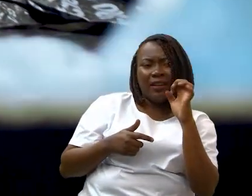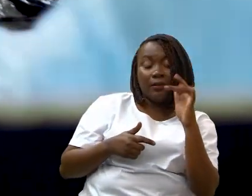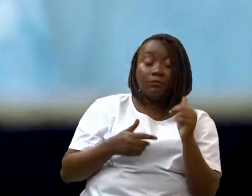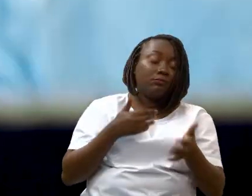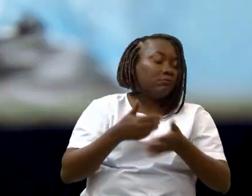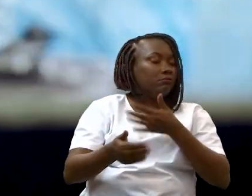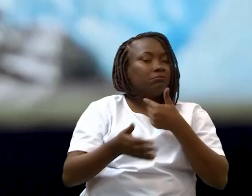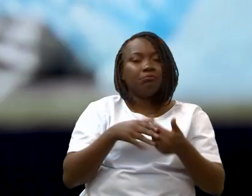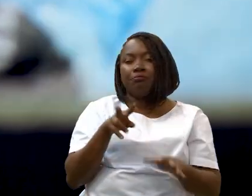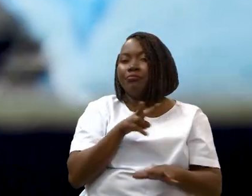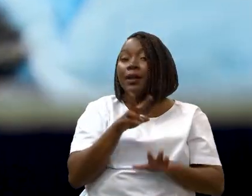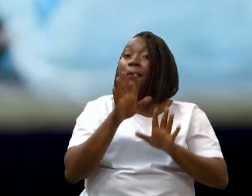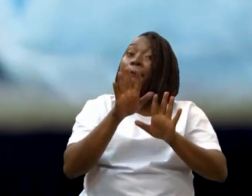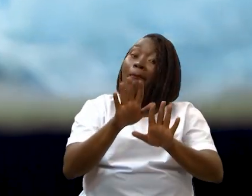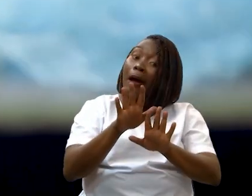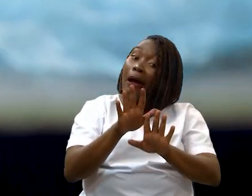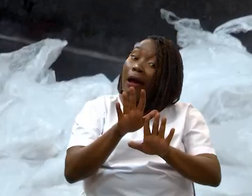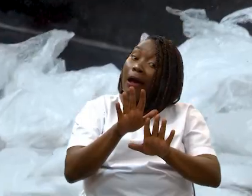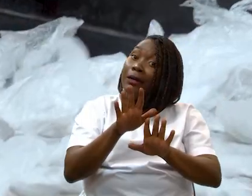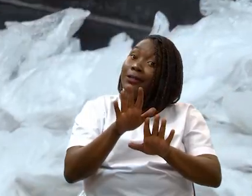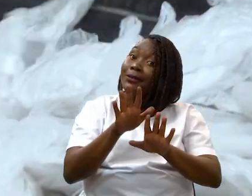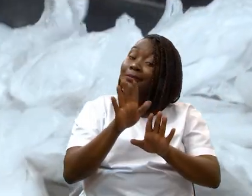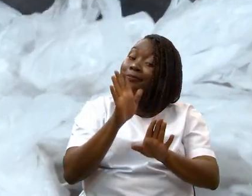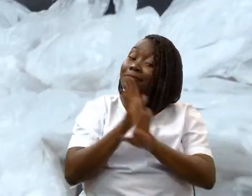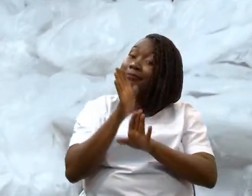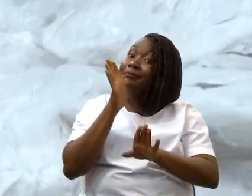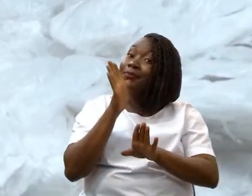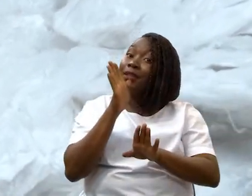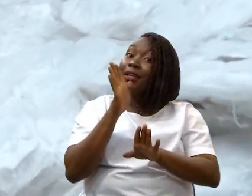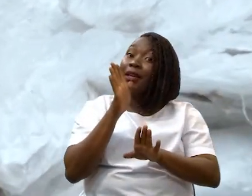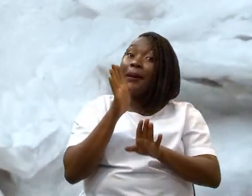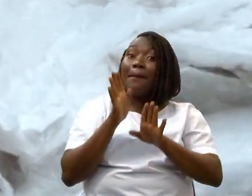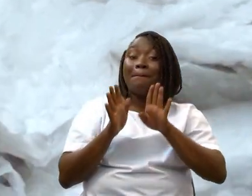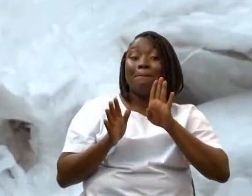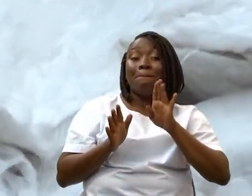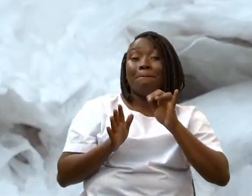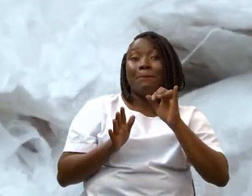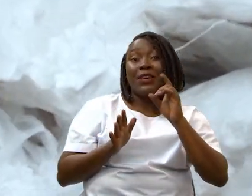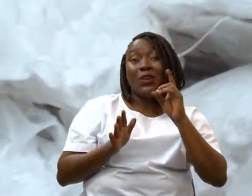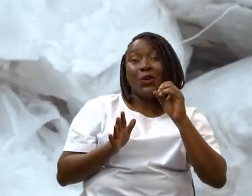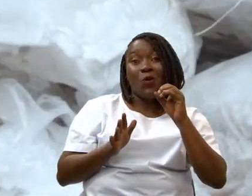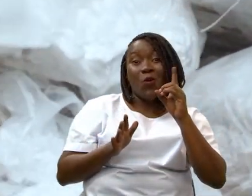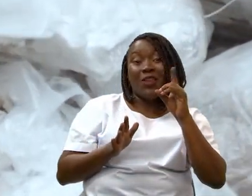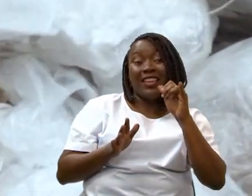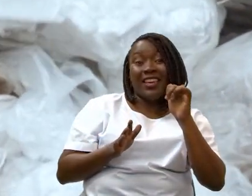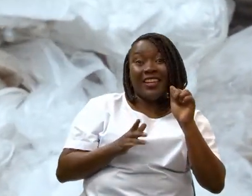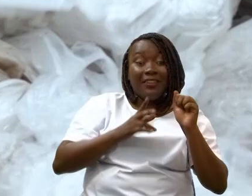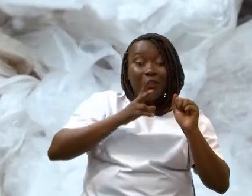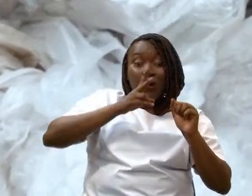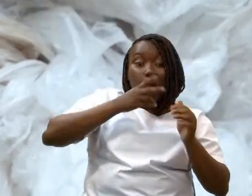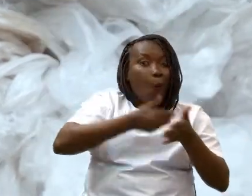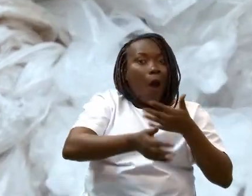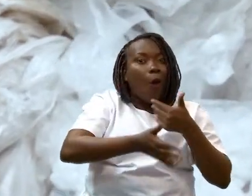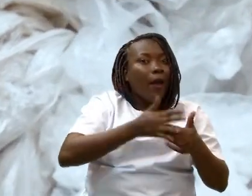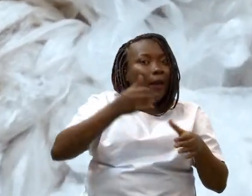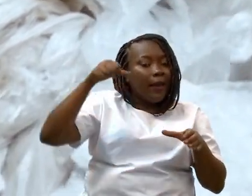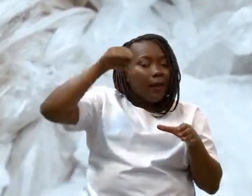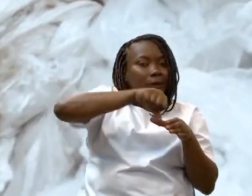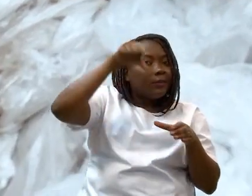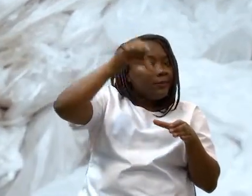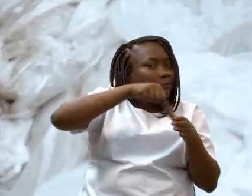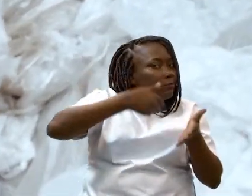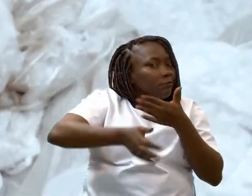faz, mas tem um porém também. O biodegradável nem sempre você pode usar com qualquer tipo de líquido,